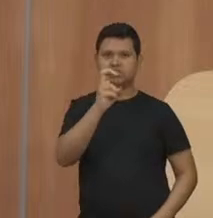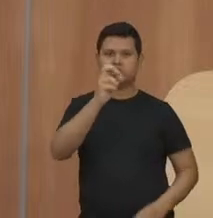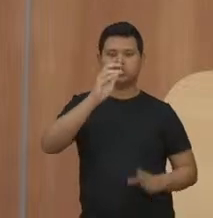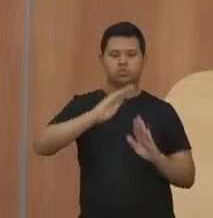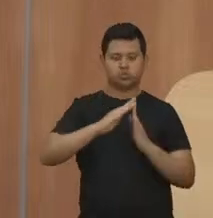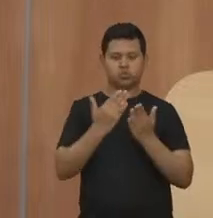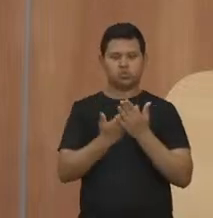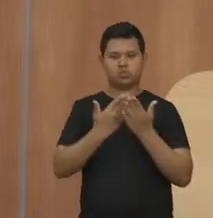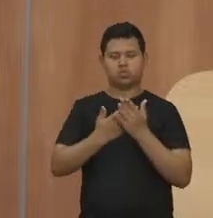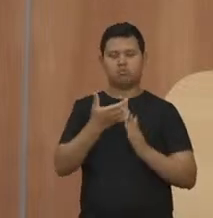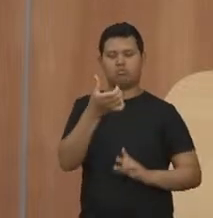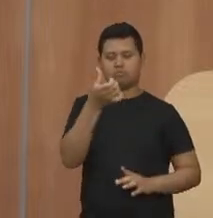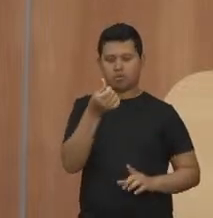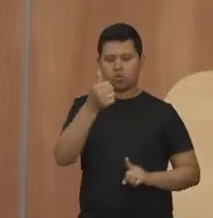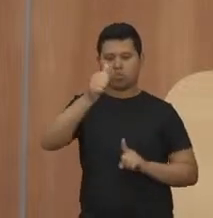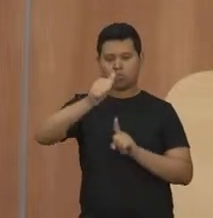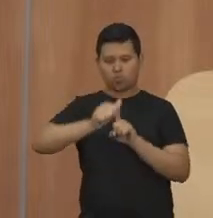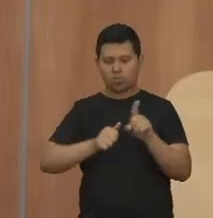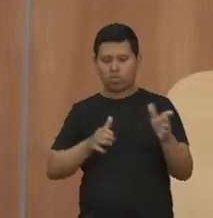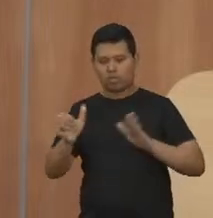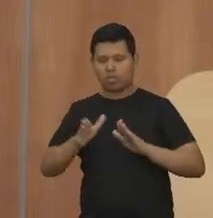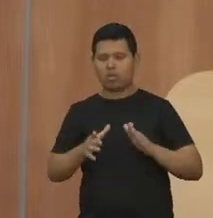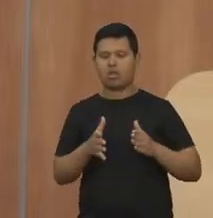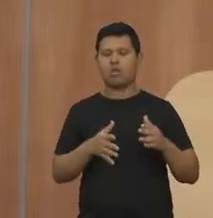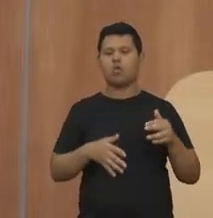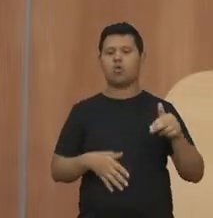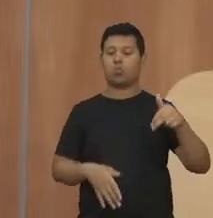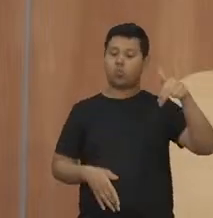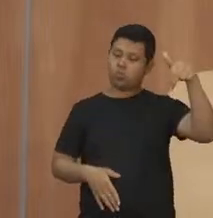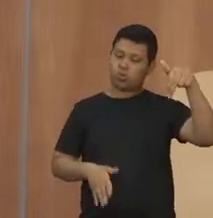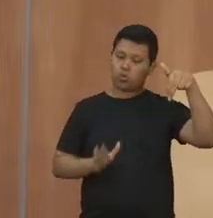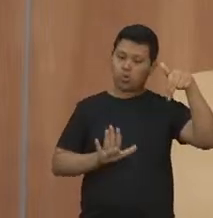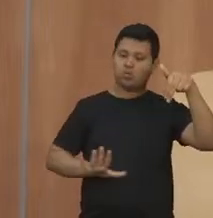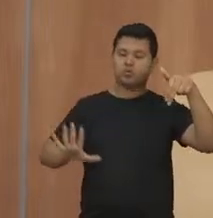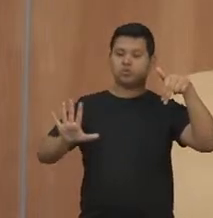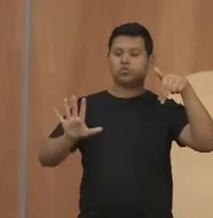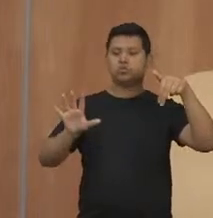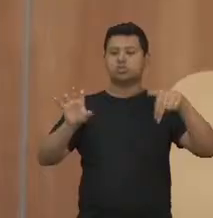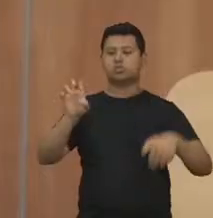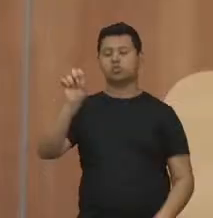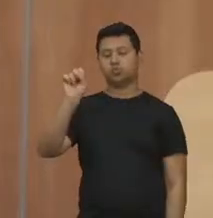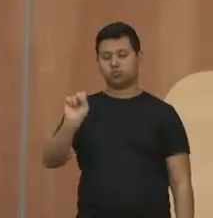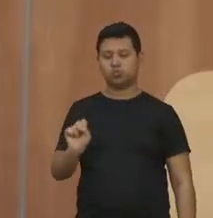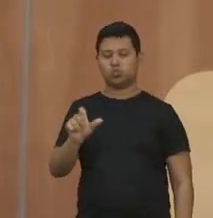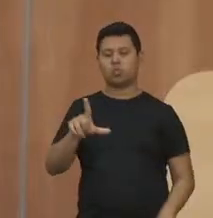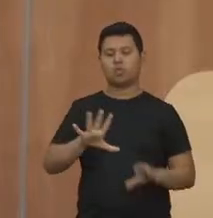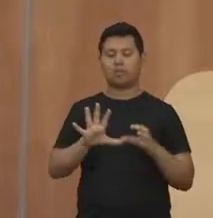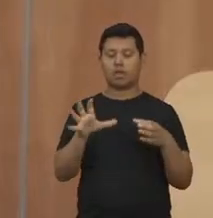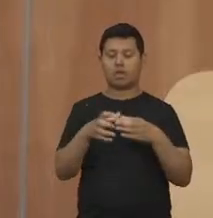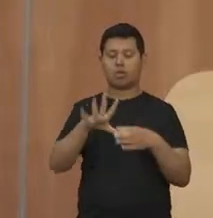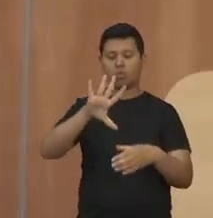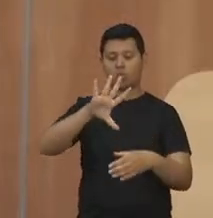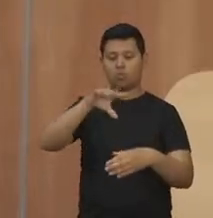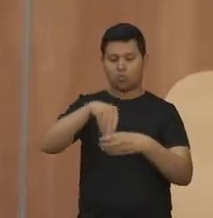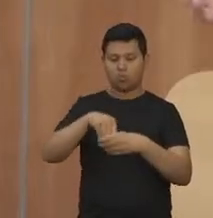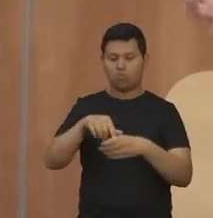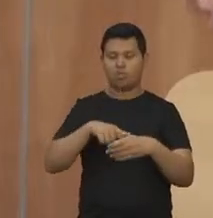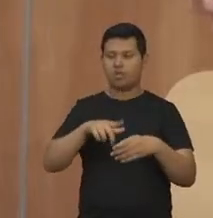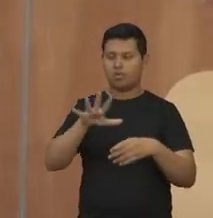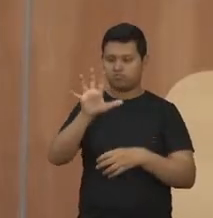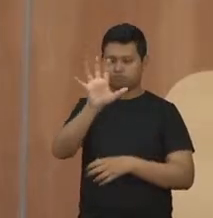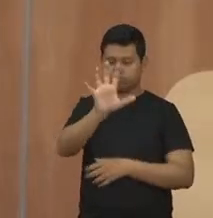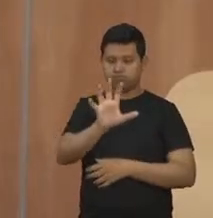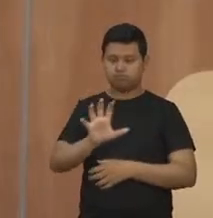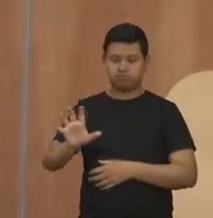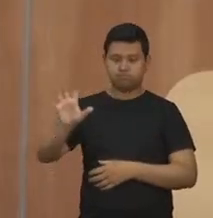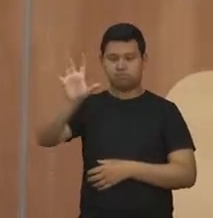semestre. Geralmente é uma escola na região norte, região sul, região leste, região central, para que cada região da